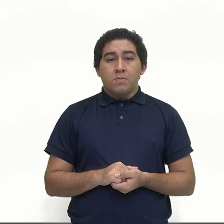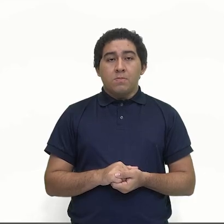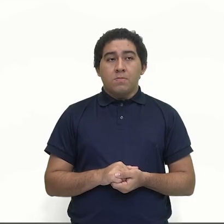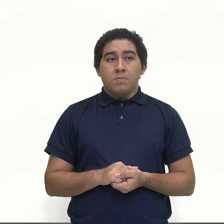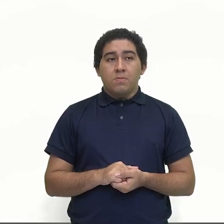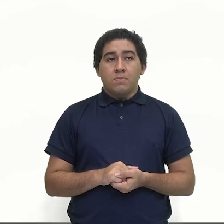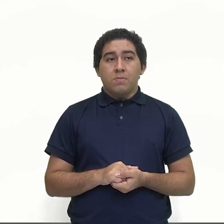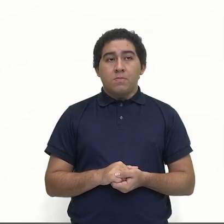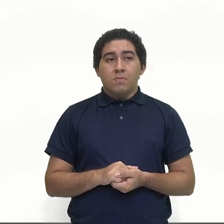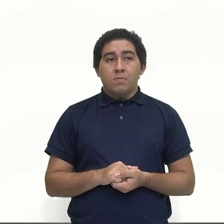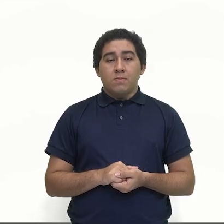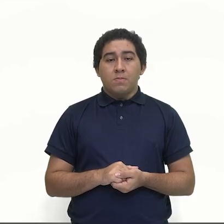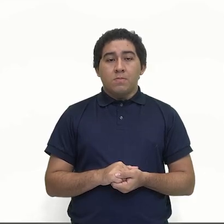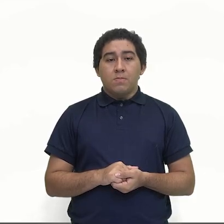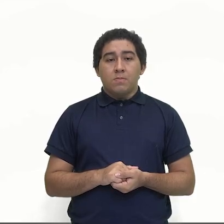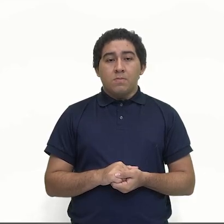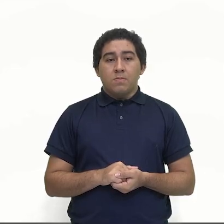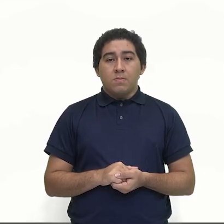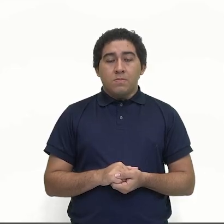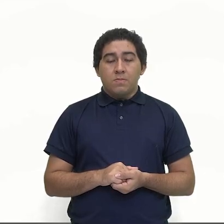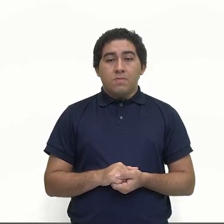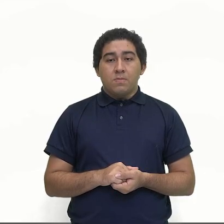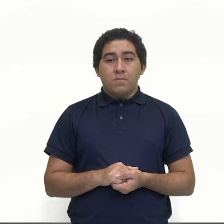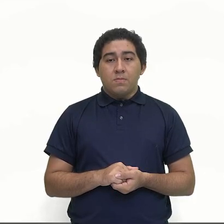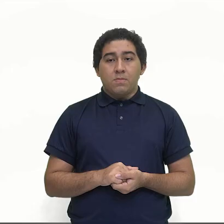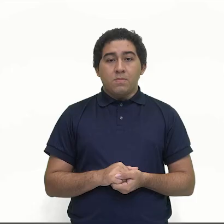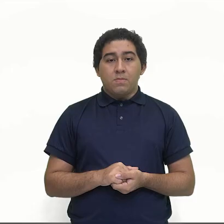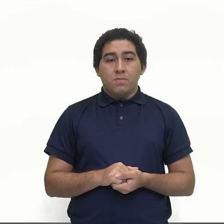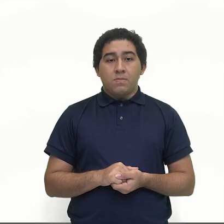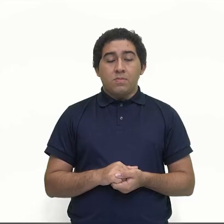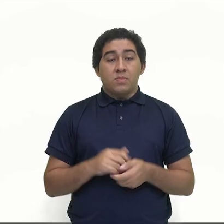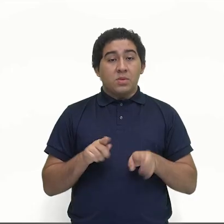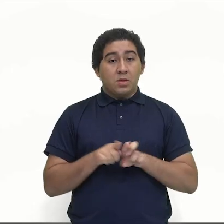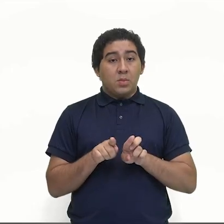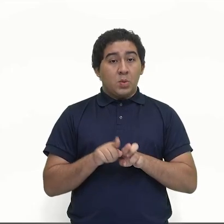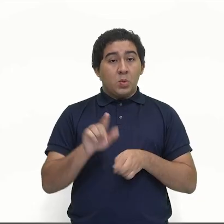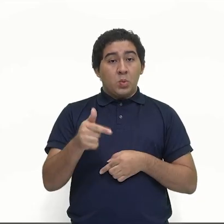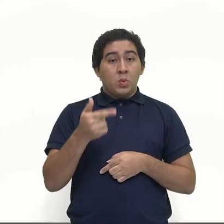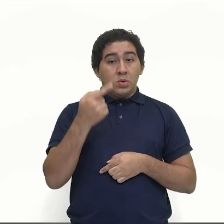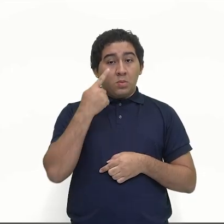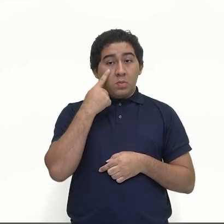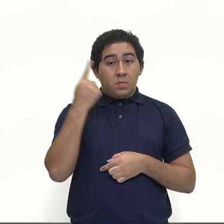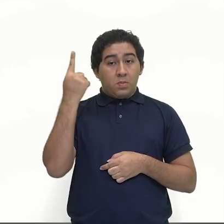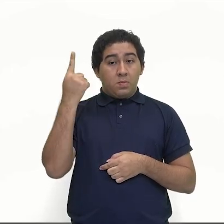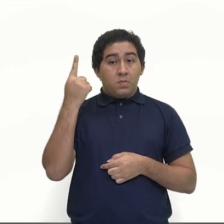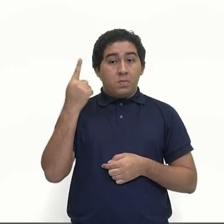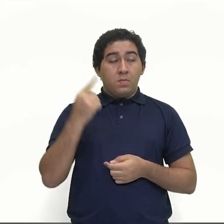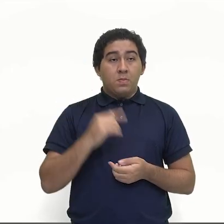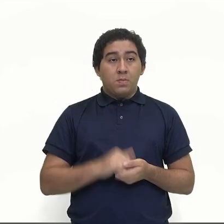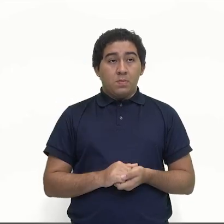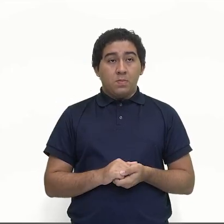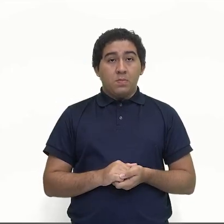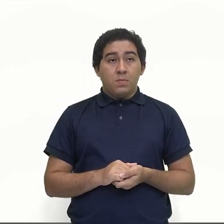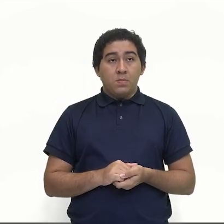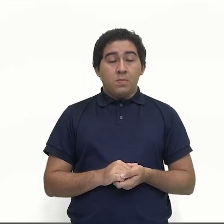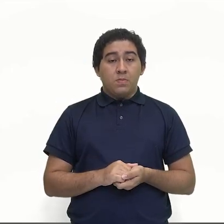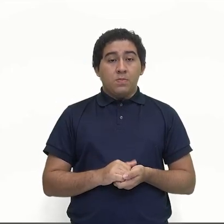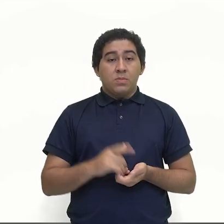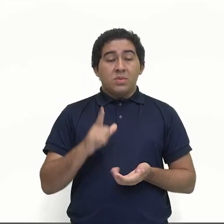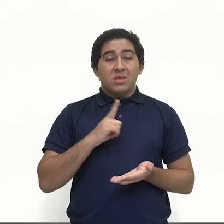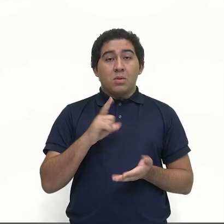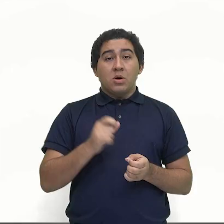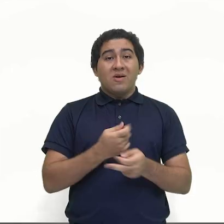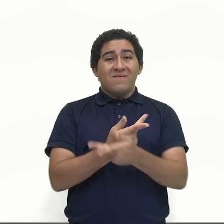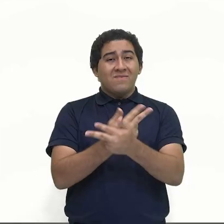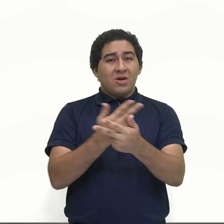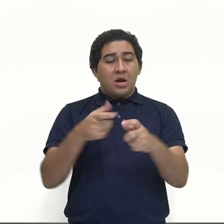automático. Outra coisa também muito séria é essa daqui, olha, pessoal. Tomada múltipla,